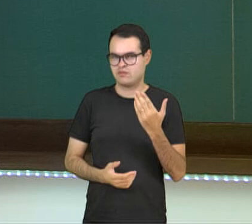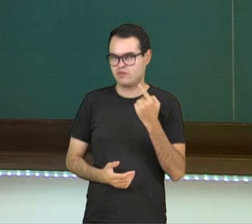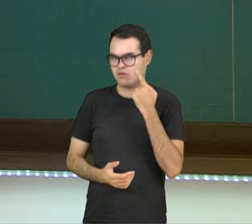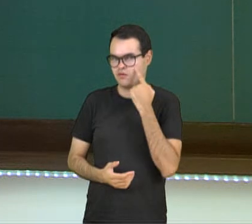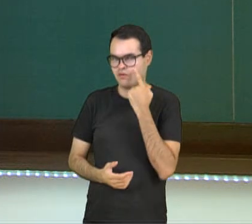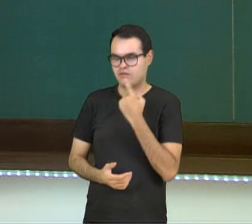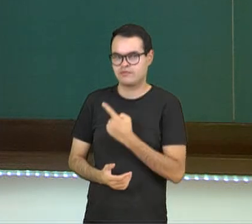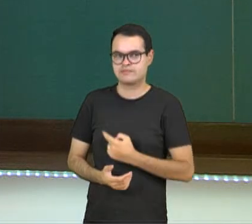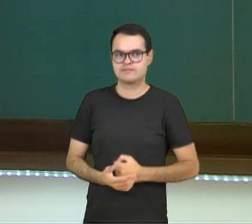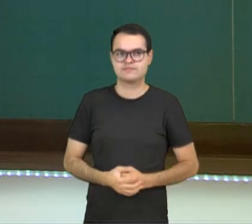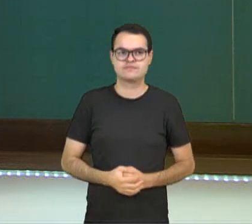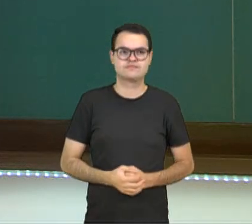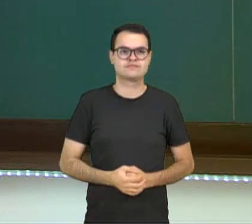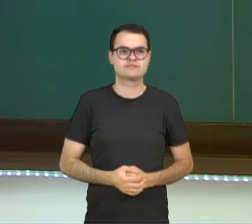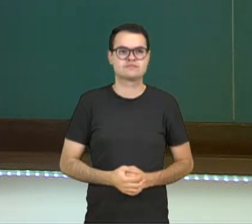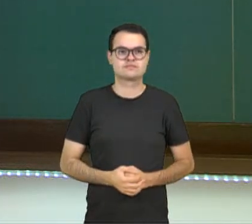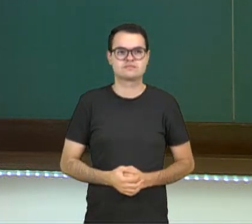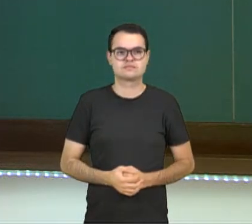observa.